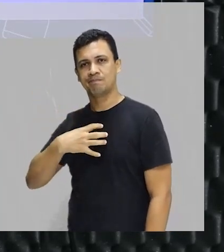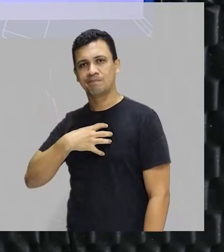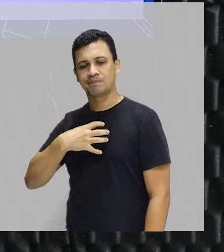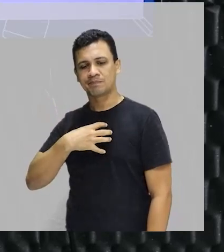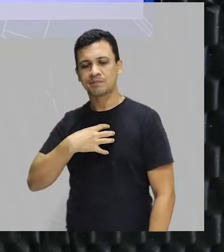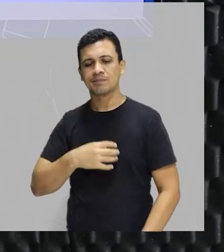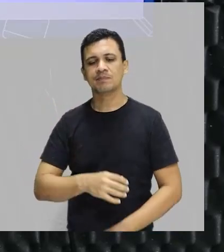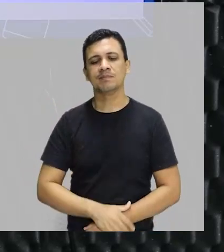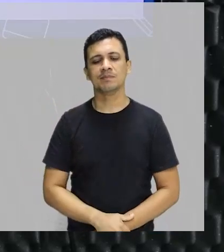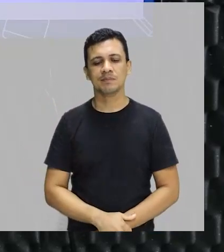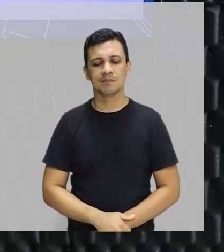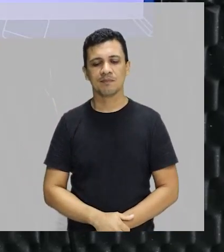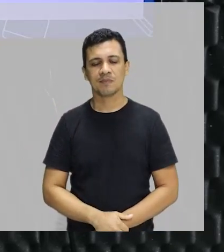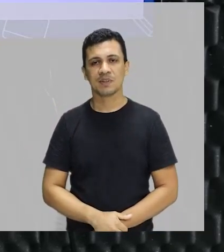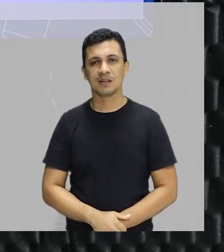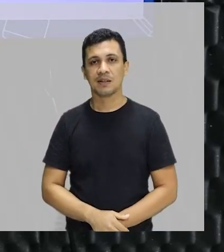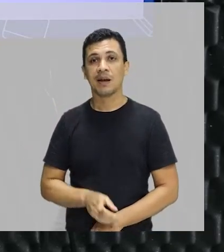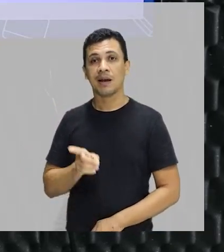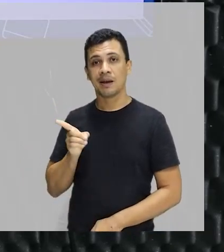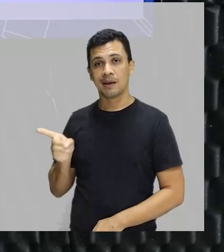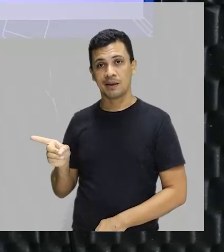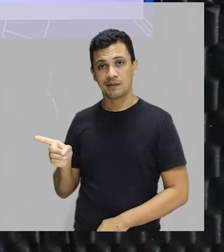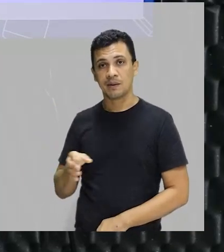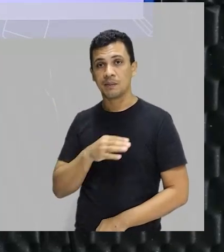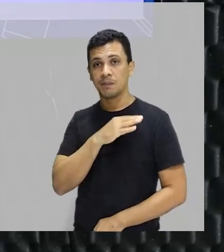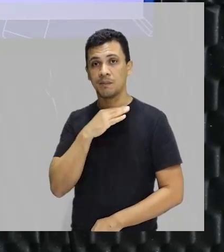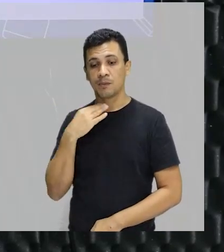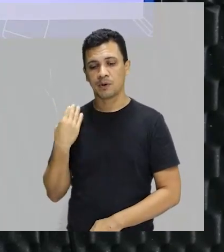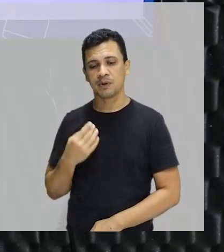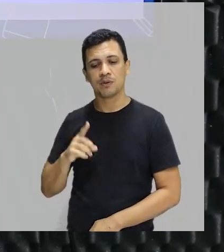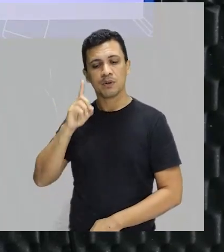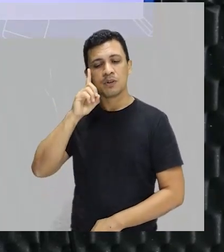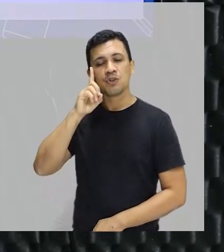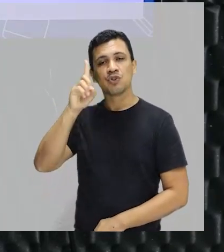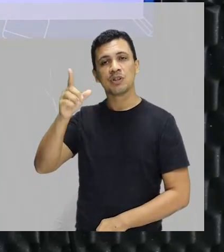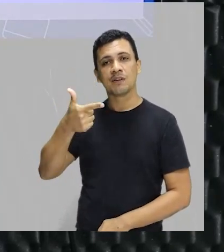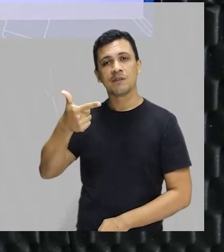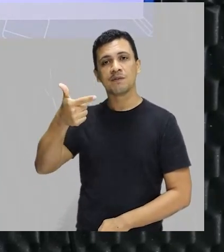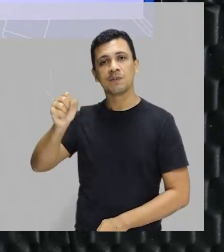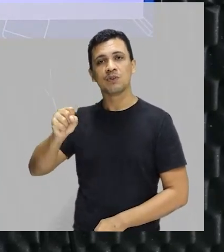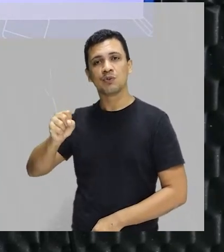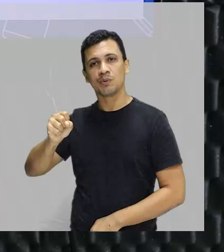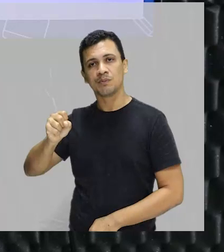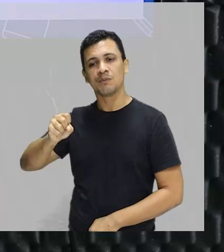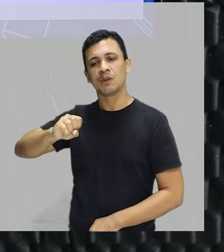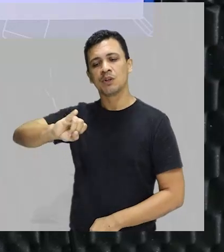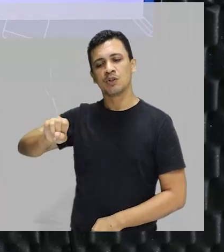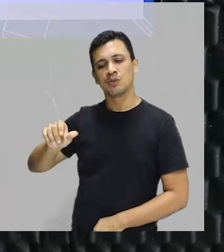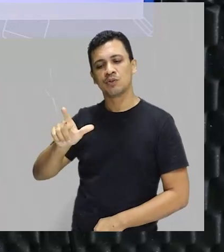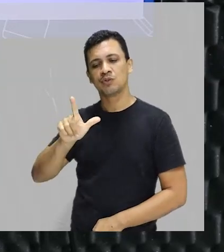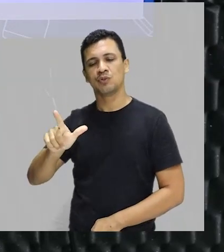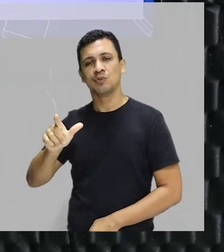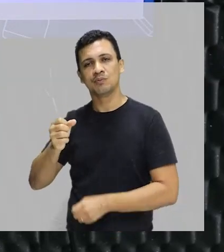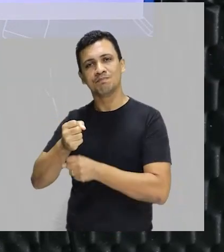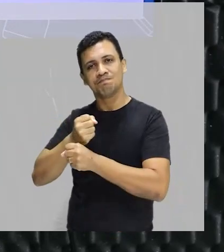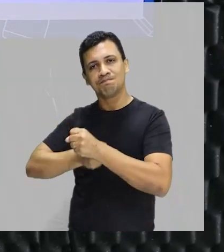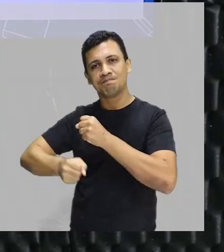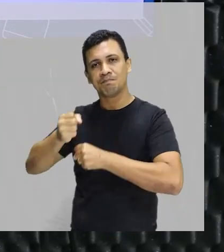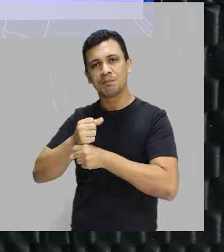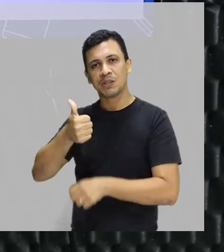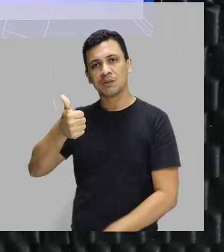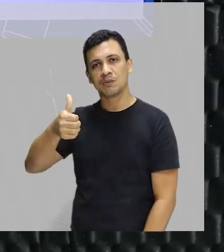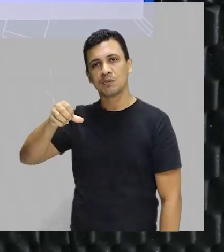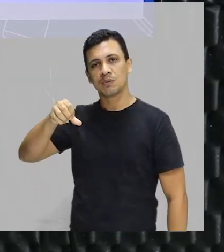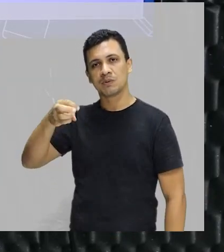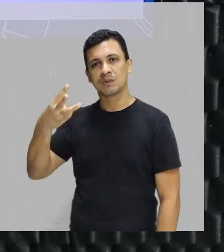July, 1938. Ela morreu em 28 de julho de 1938. Nesse caso, eu não tenho o verbo